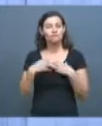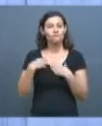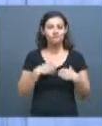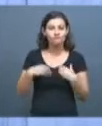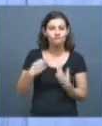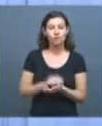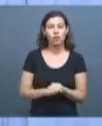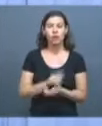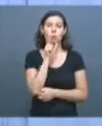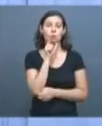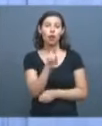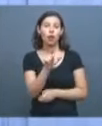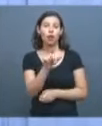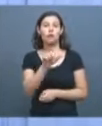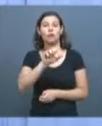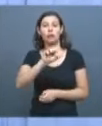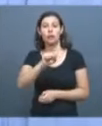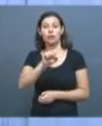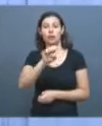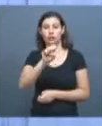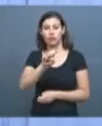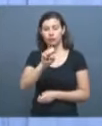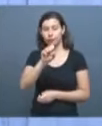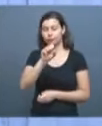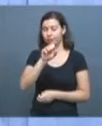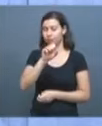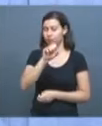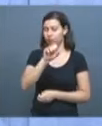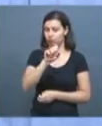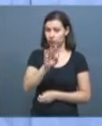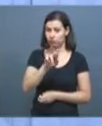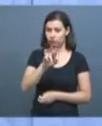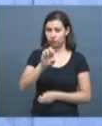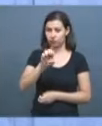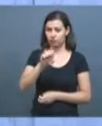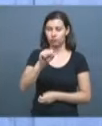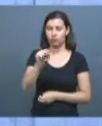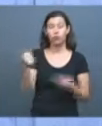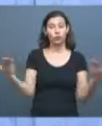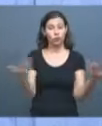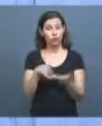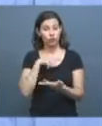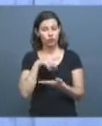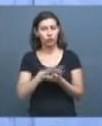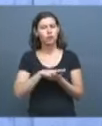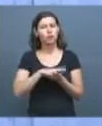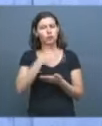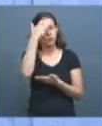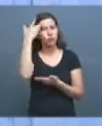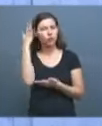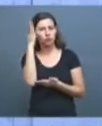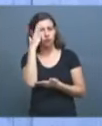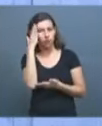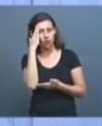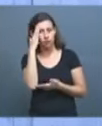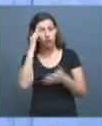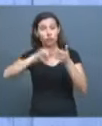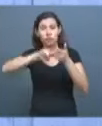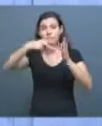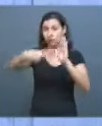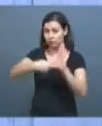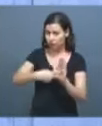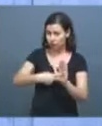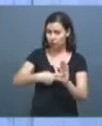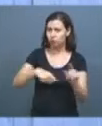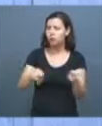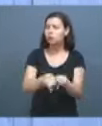A palavra estresse é muito utilizada atualmente. Será que as pessoas sabem qual a definição do termo, quais